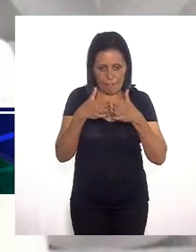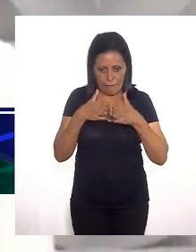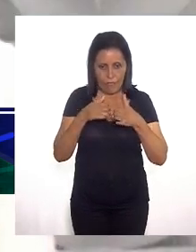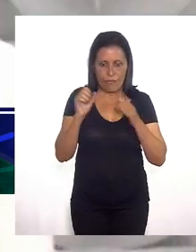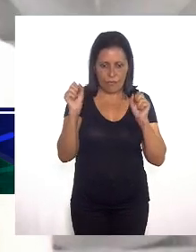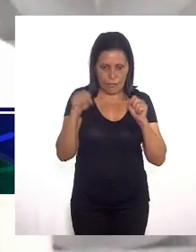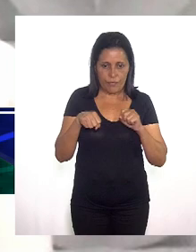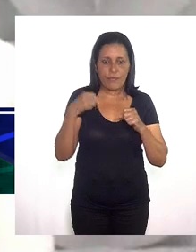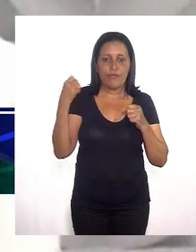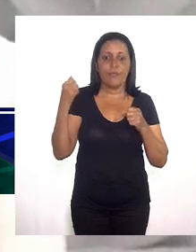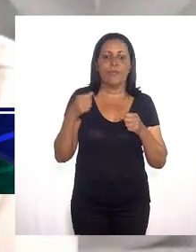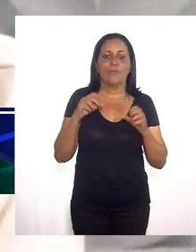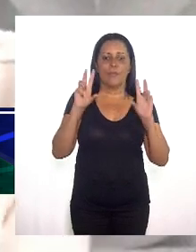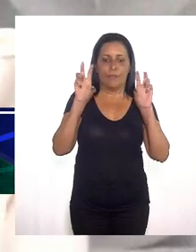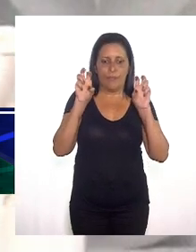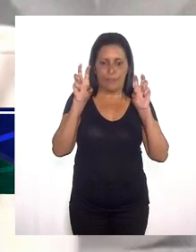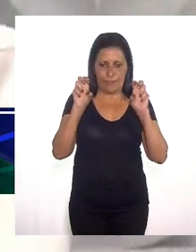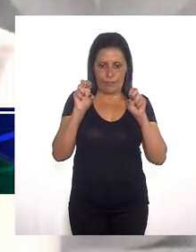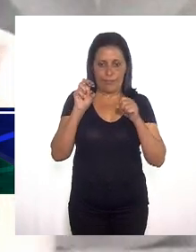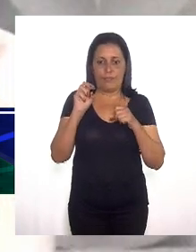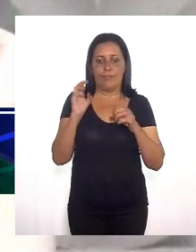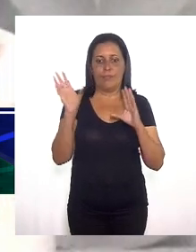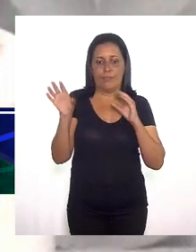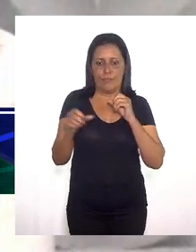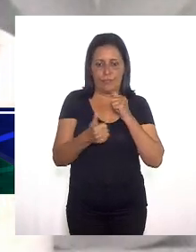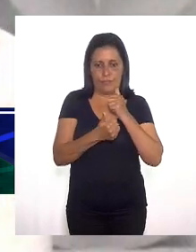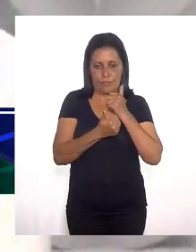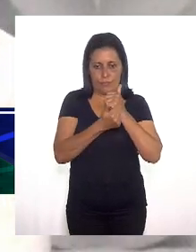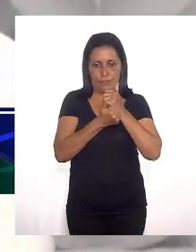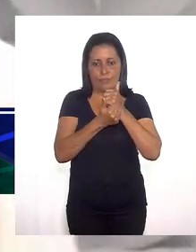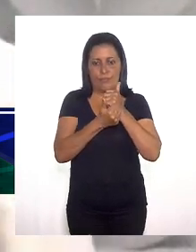do substitutivo da CCJ. Entendi.